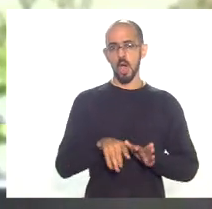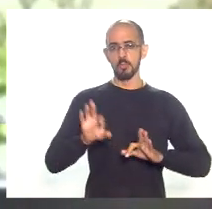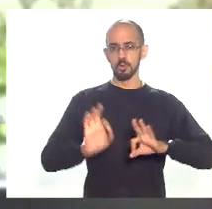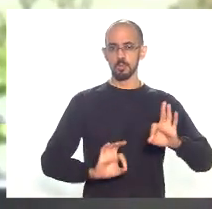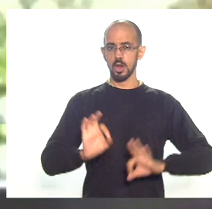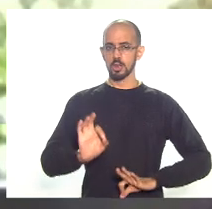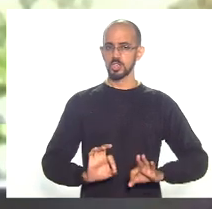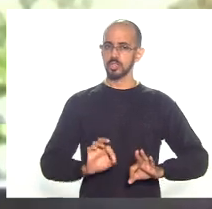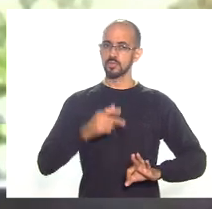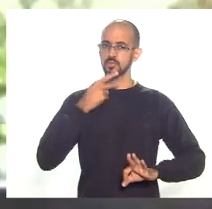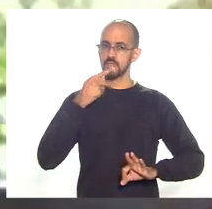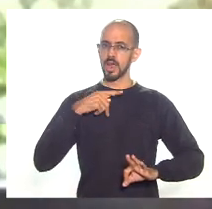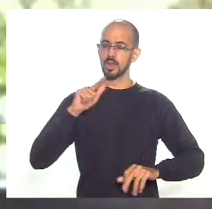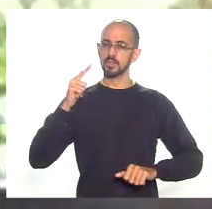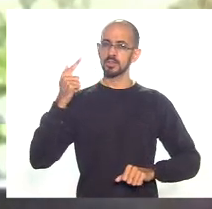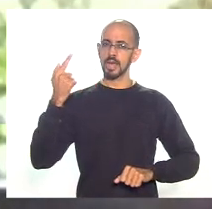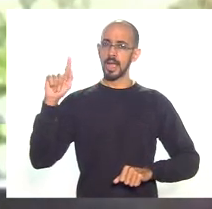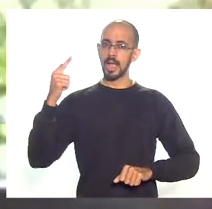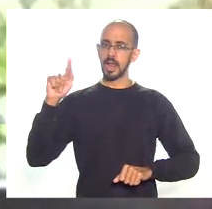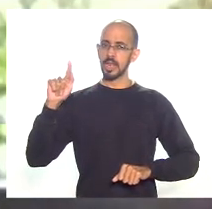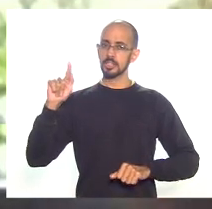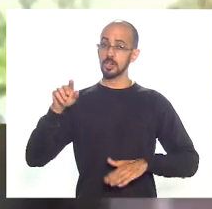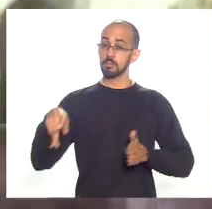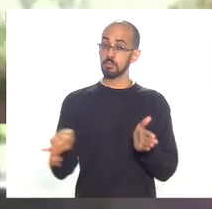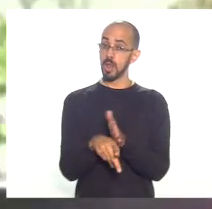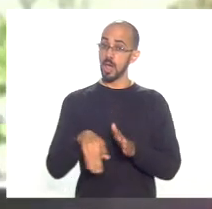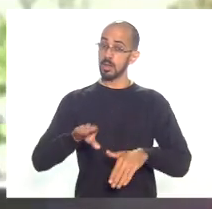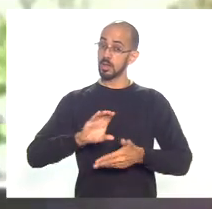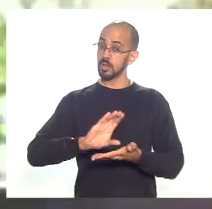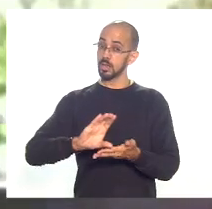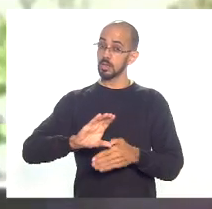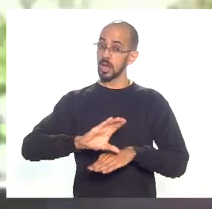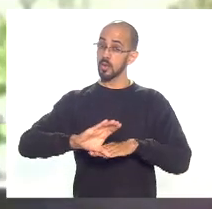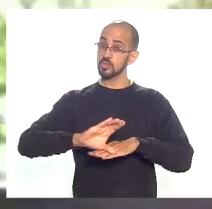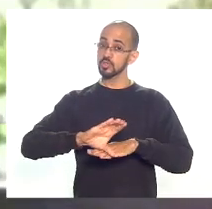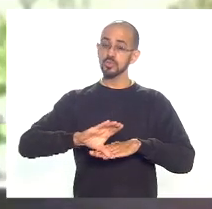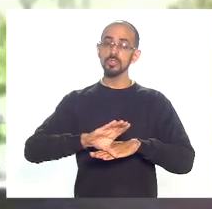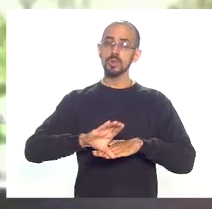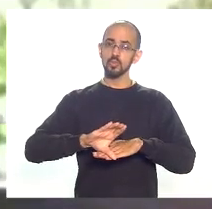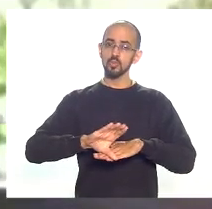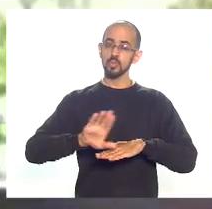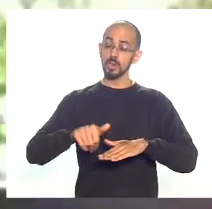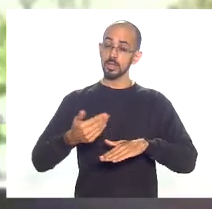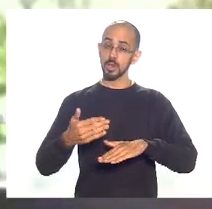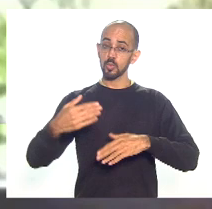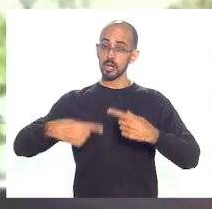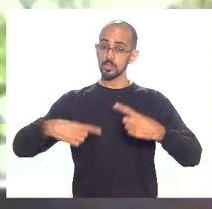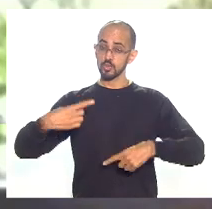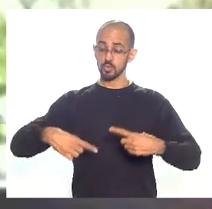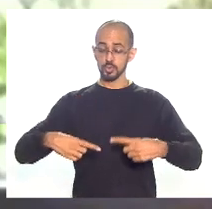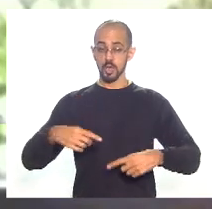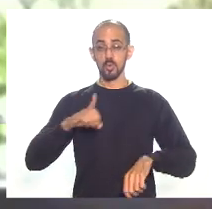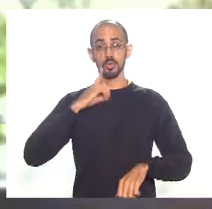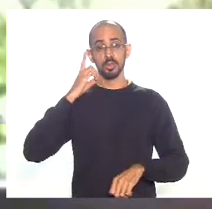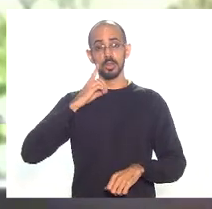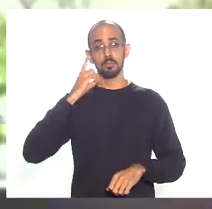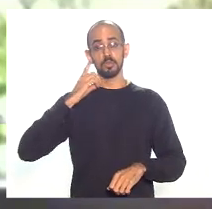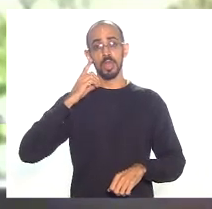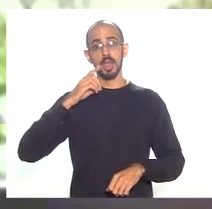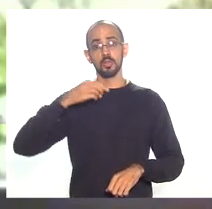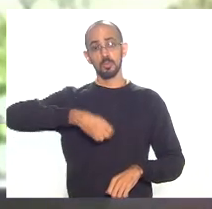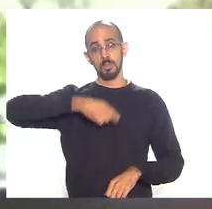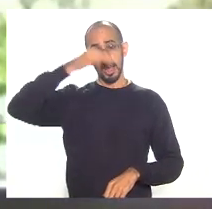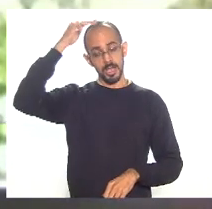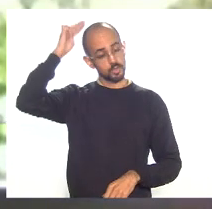das garantias constitucionais e na discussão o deputado Márcio